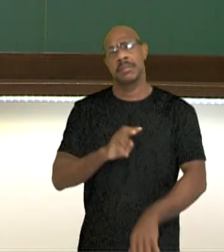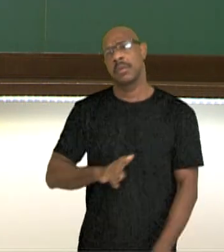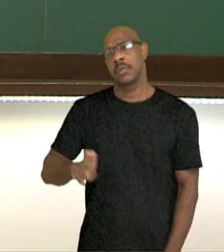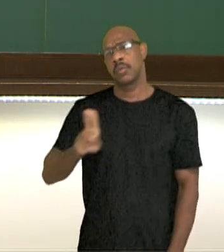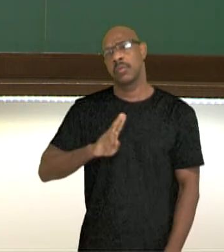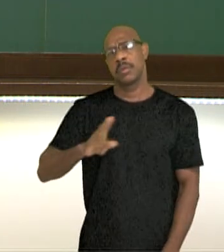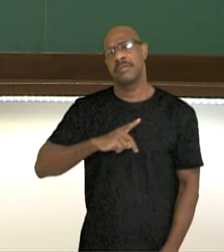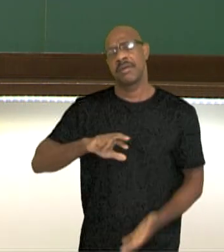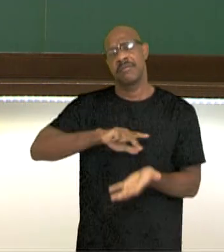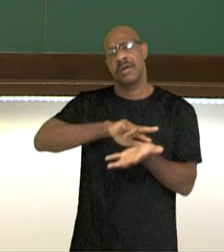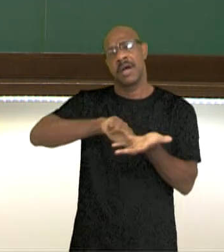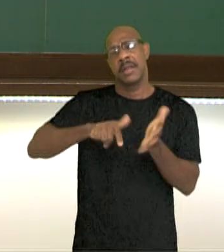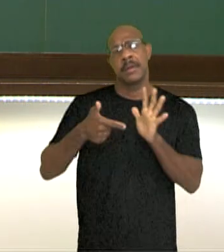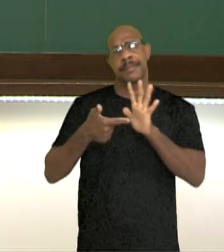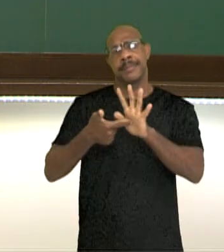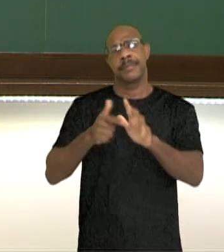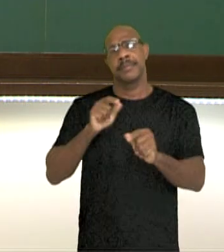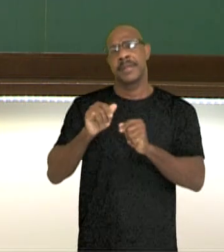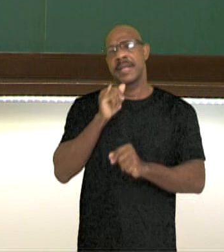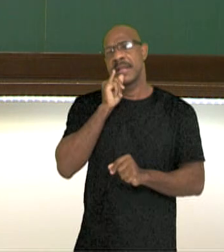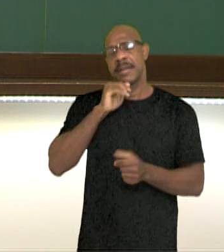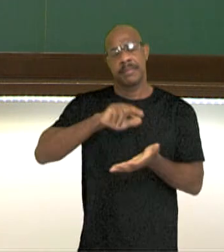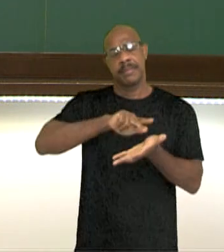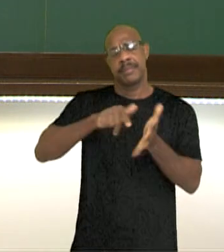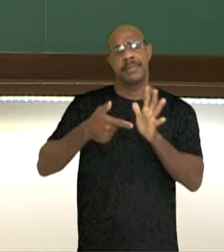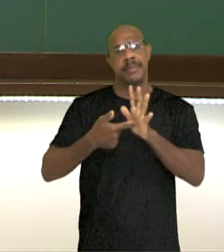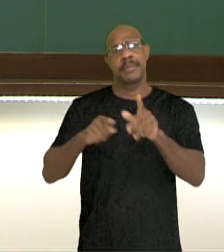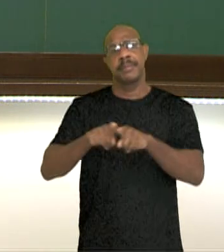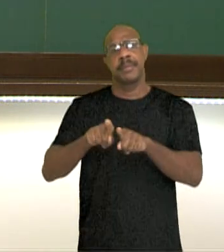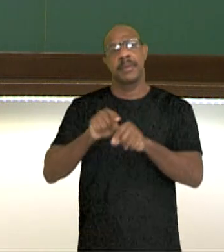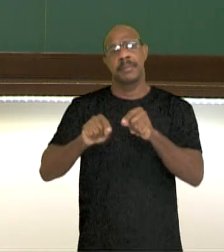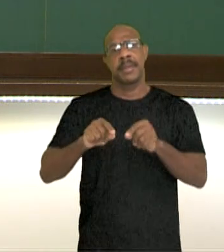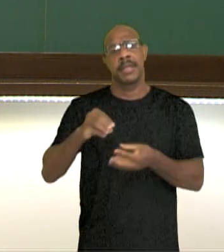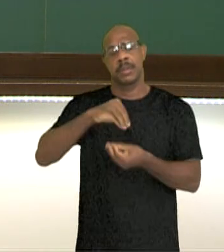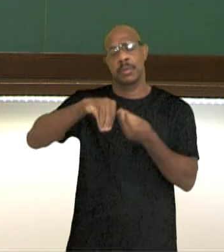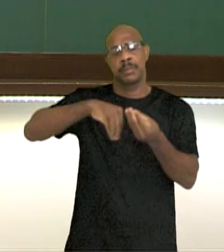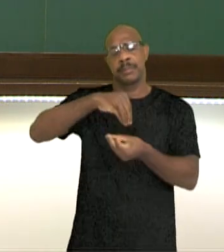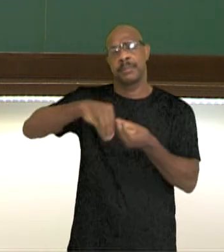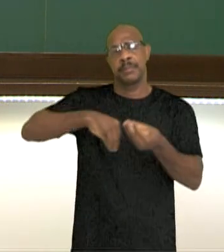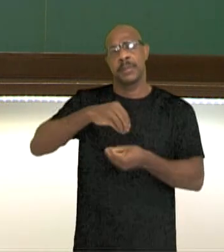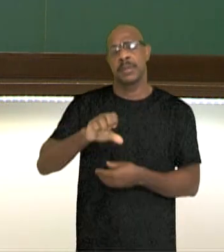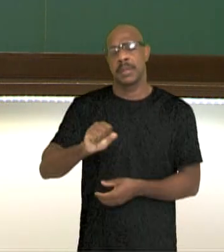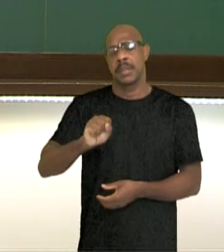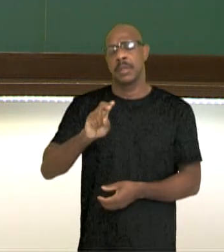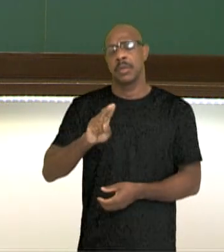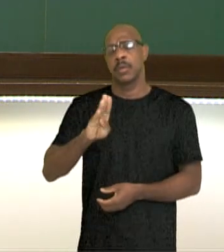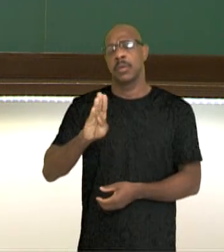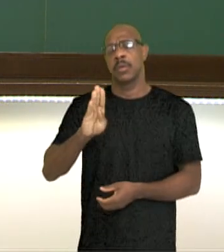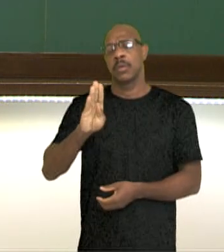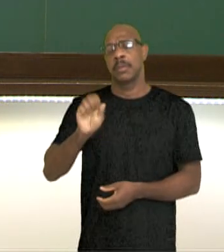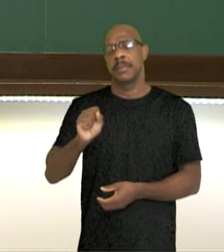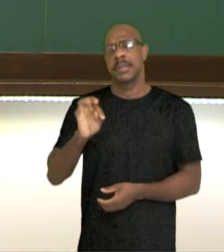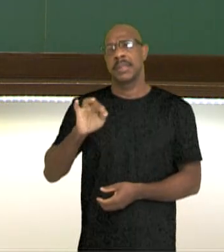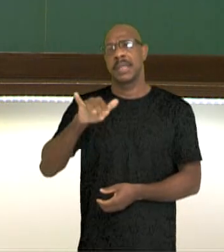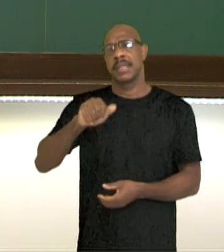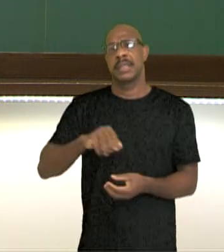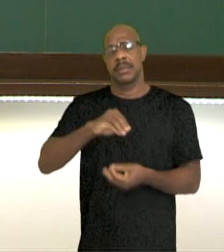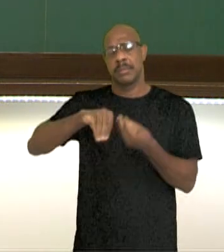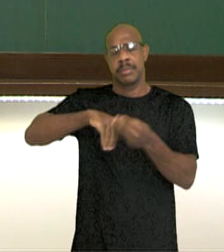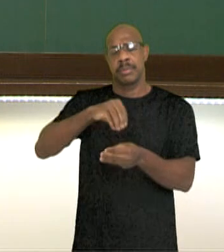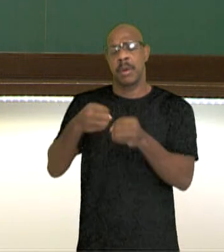várias representações para as substâncias, para as moléculas. Entre